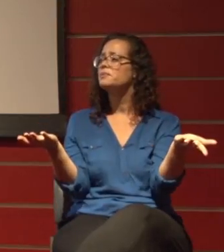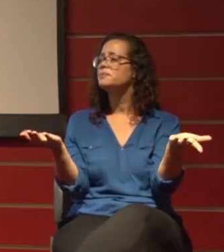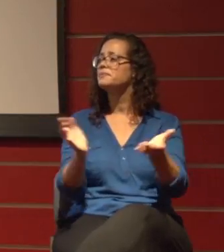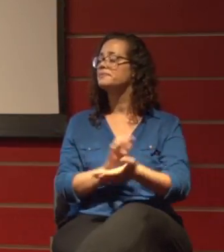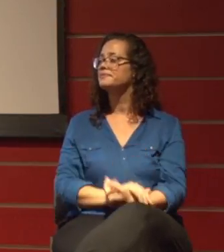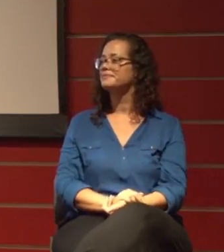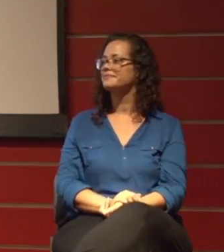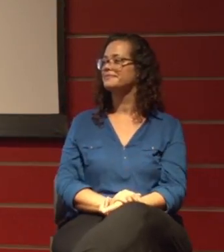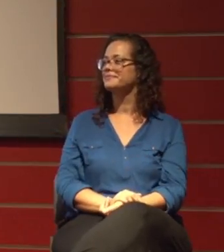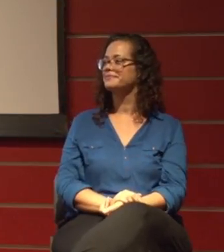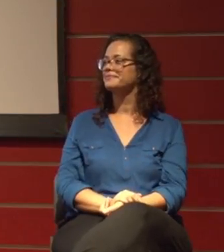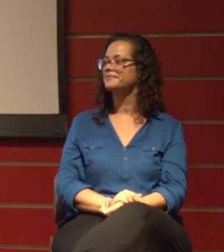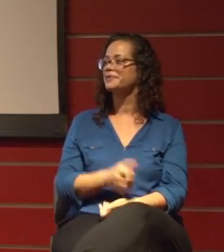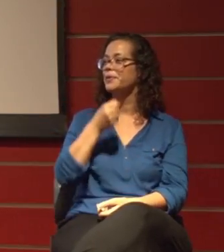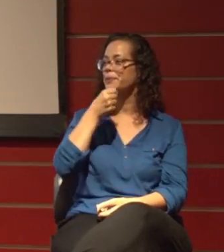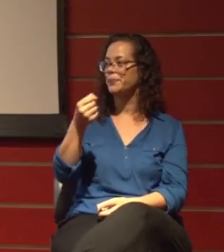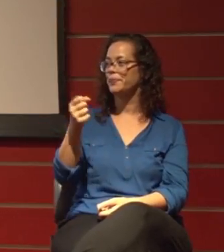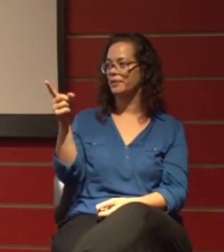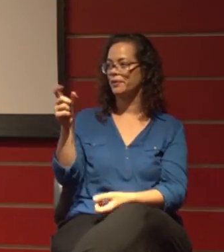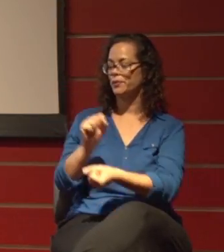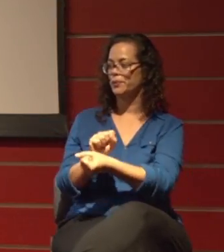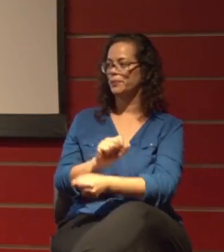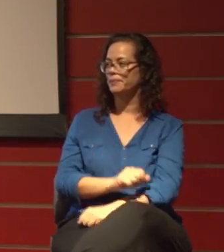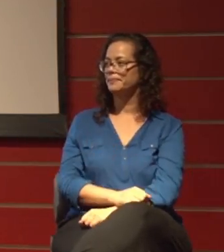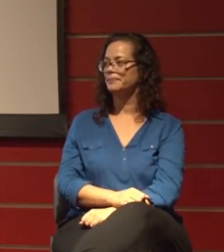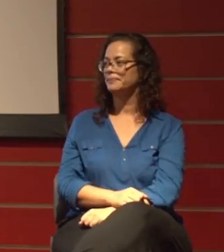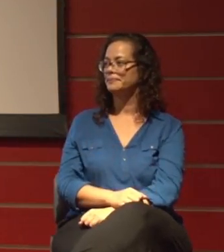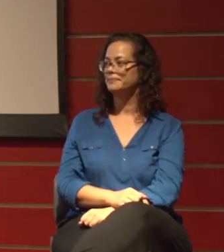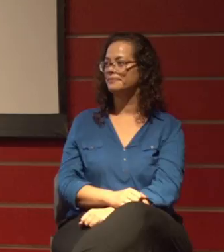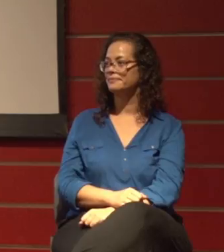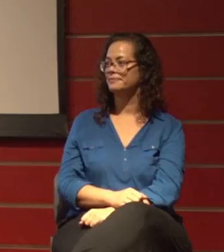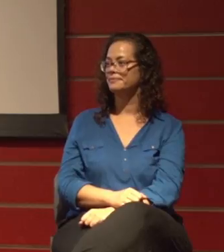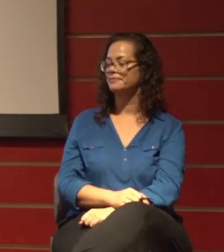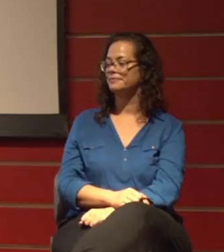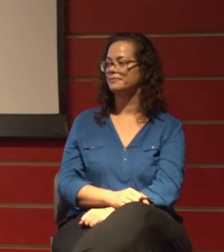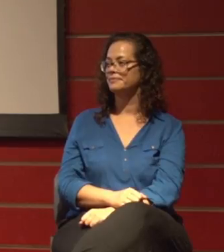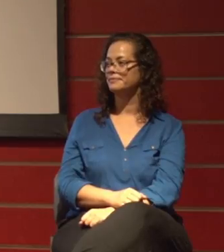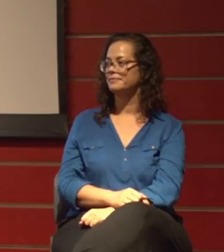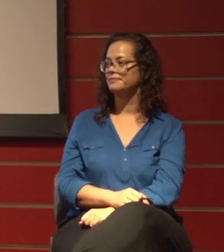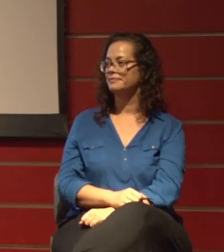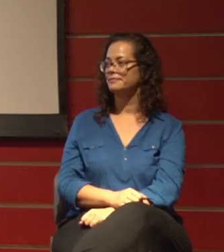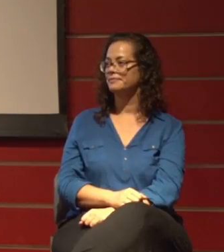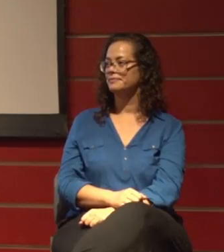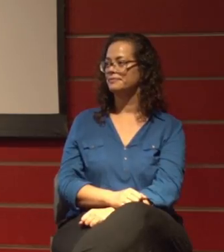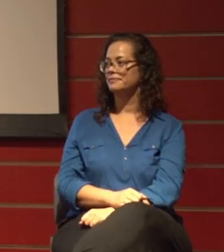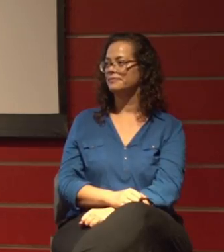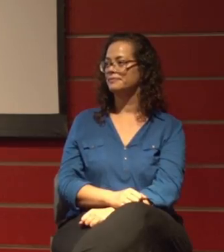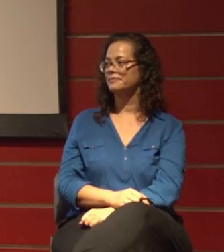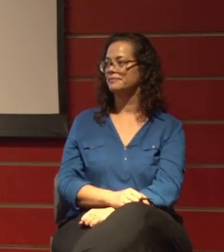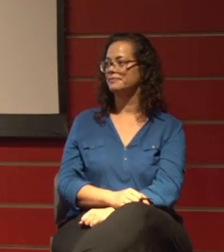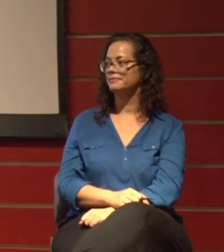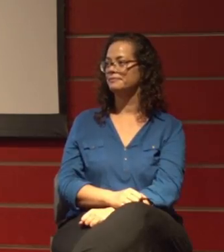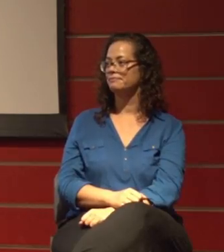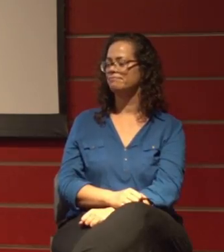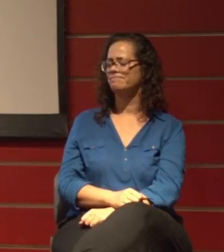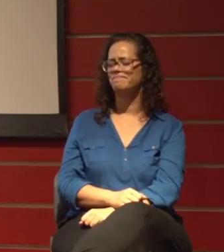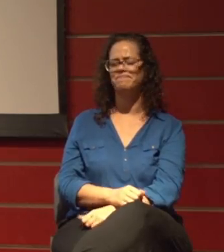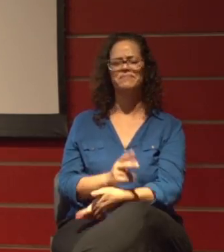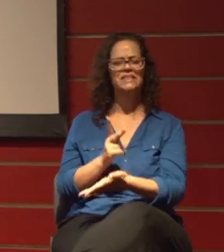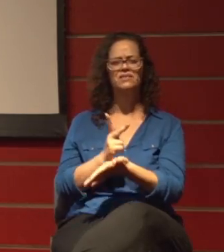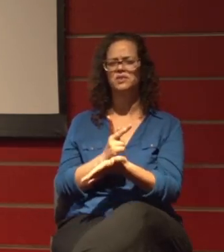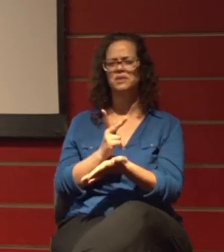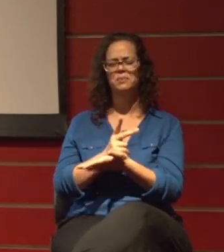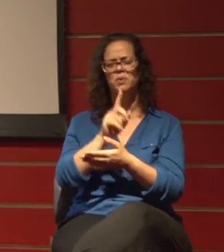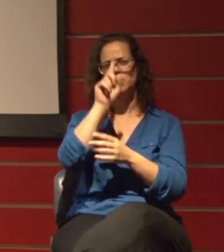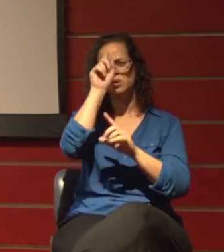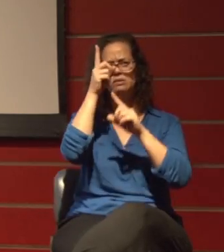comentários acho que tem que usar o microfone eu eu sempre tenho dúvida com